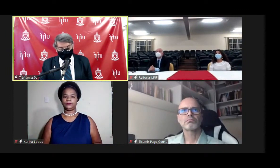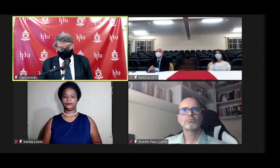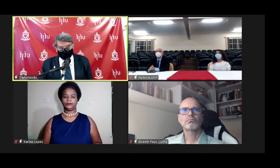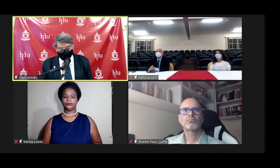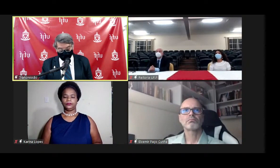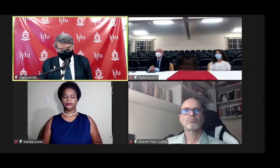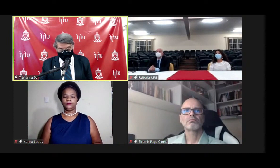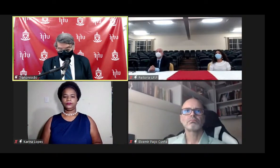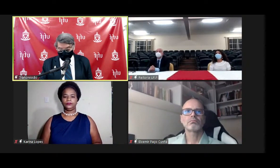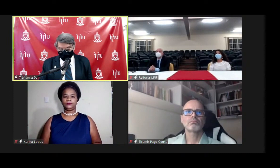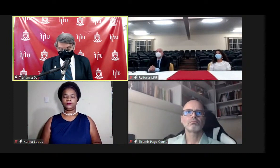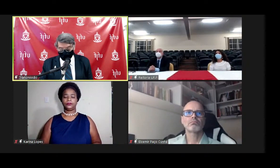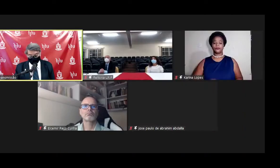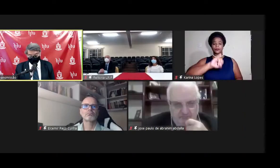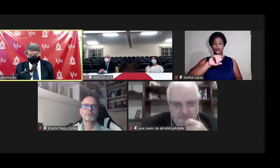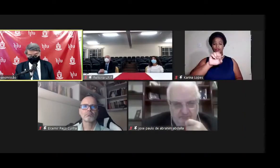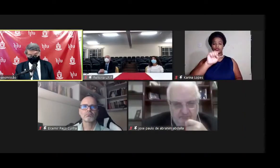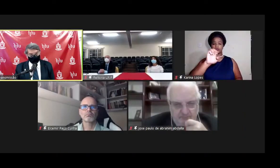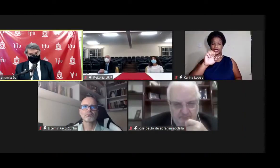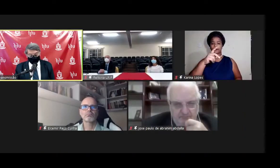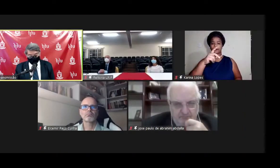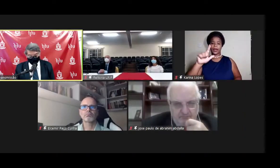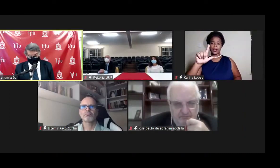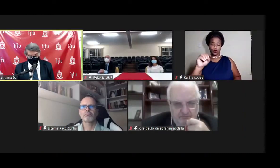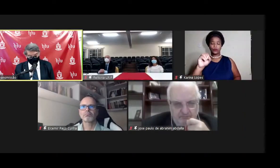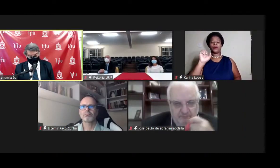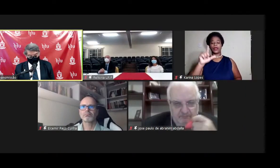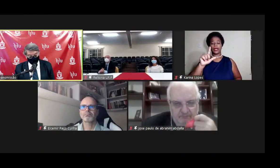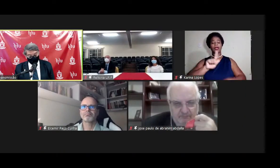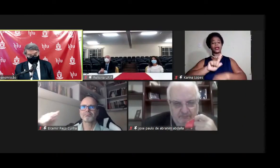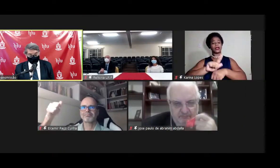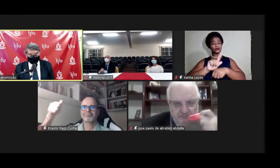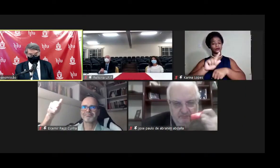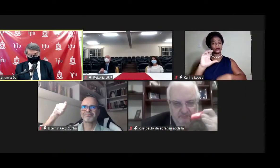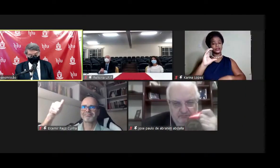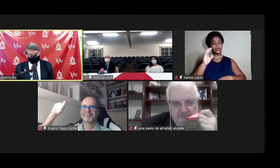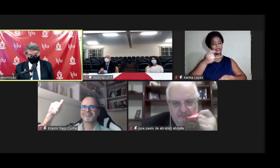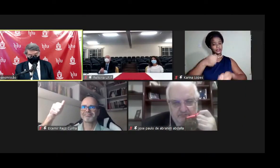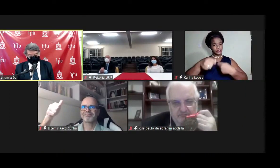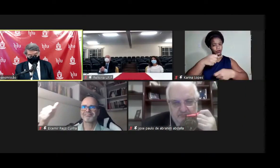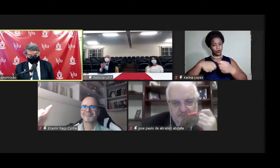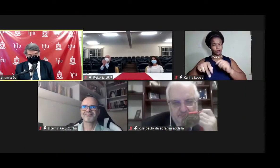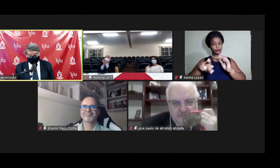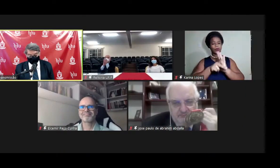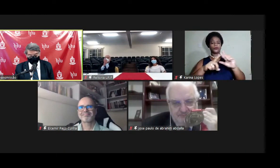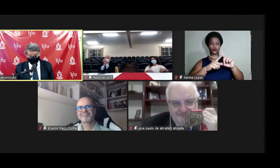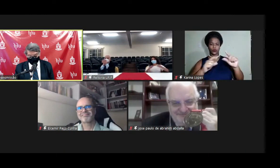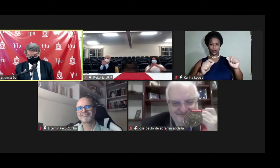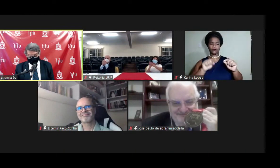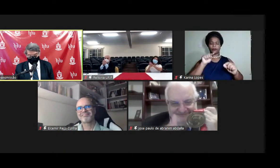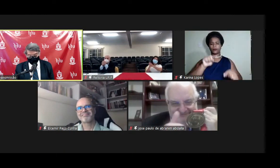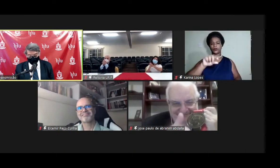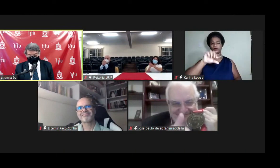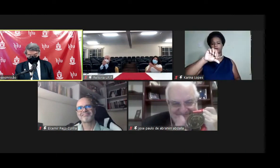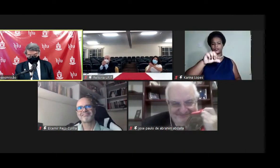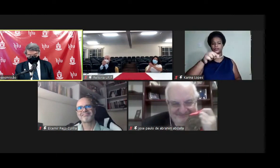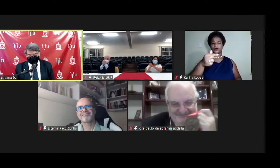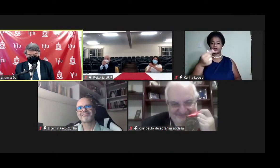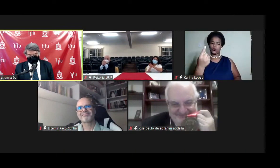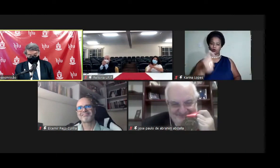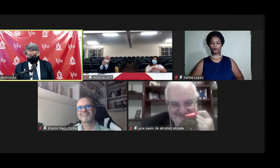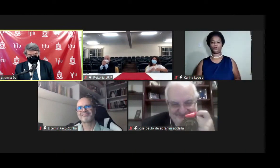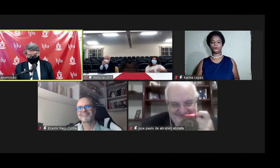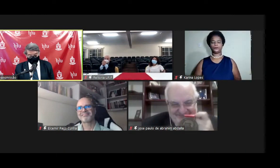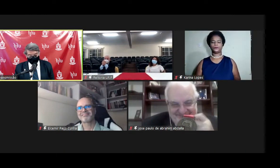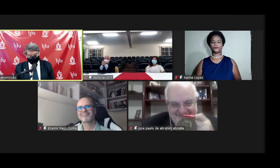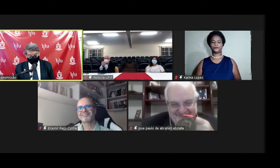José Paulo de Abraim Abdala é graduado em Ciências Econômicas pelo UFJF em 1971.